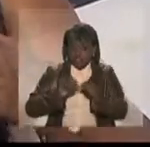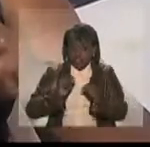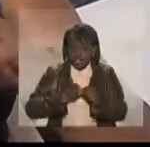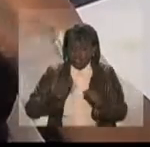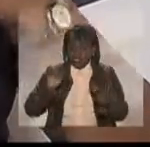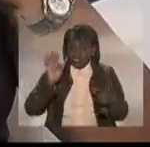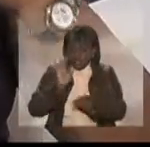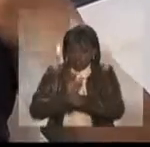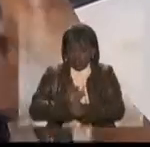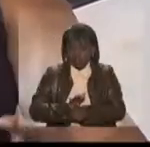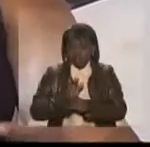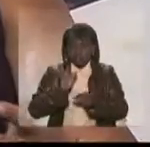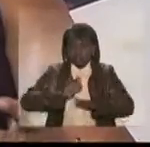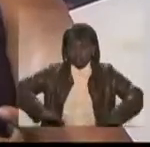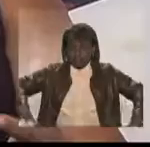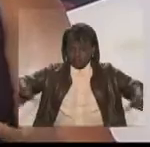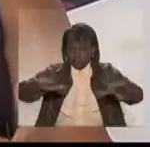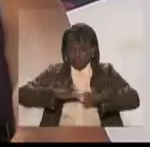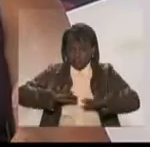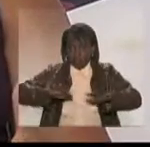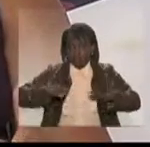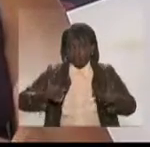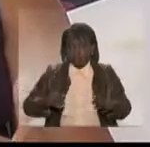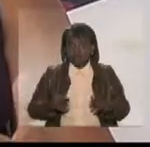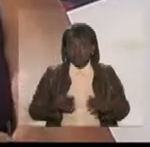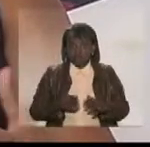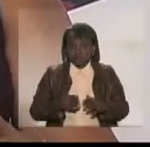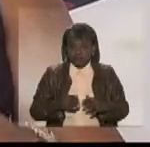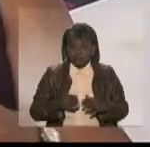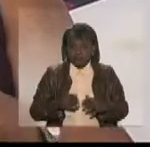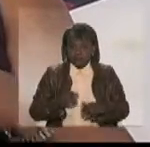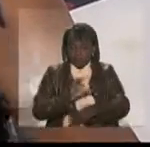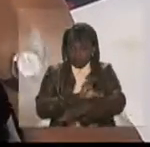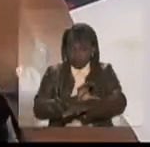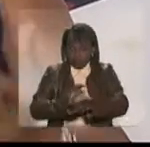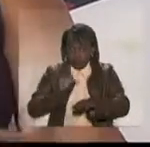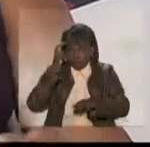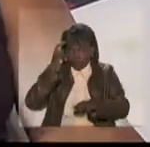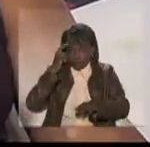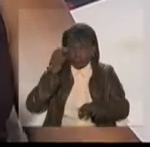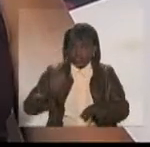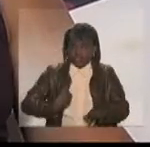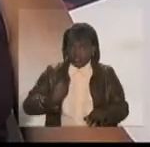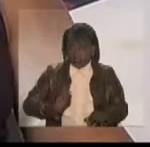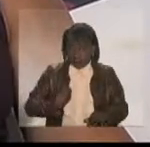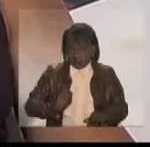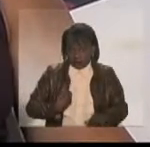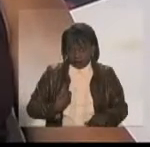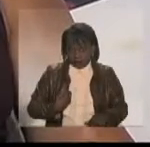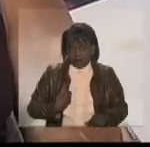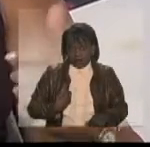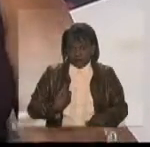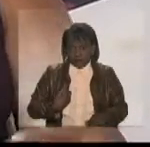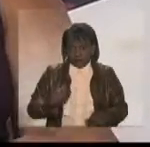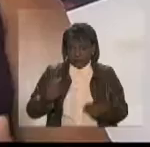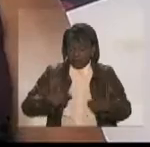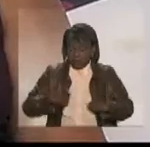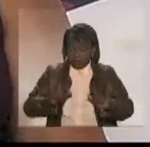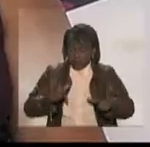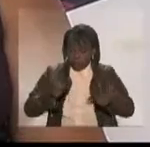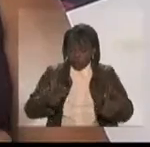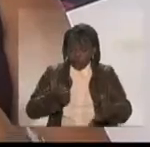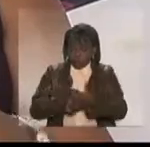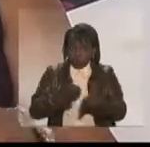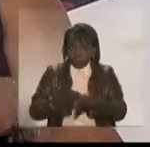praticar, fazer acontecer em nossa sociedade a cultura da vida. Isso que nós